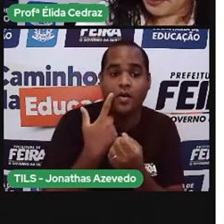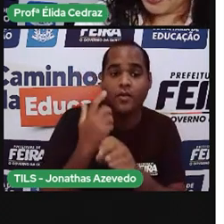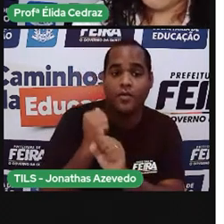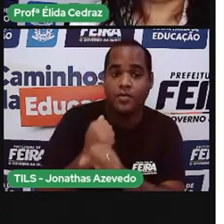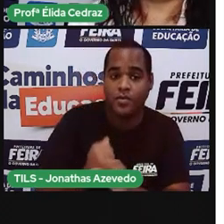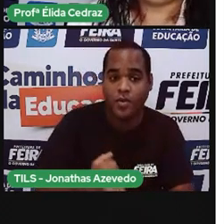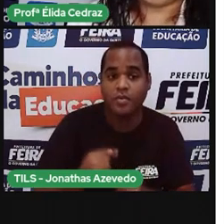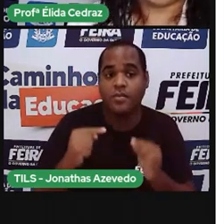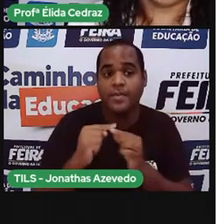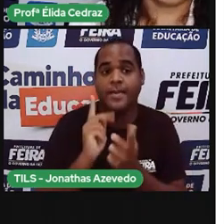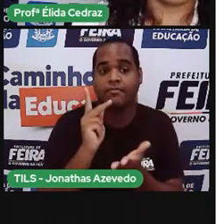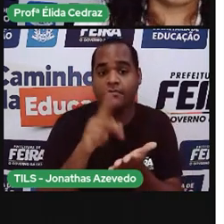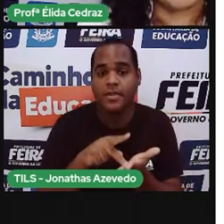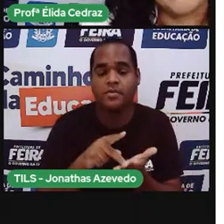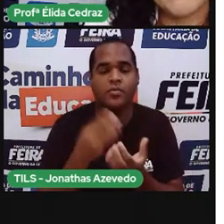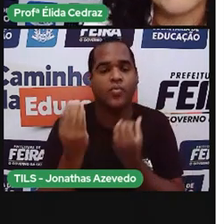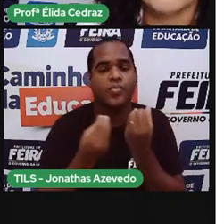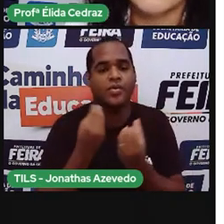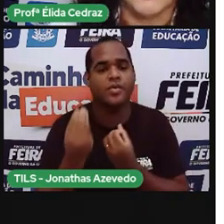continha.